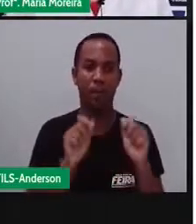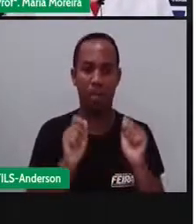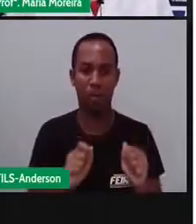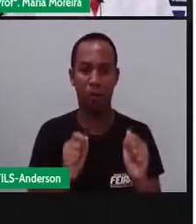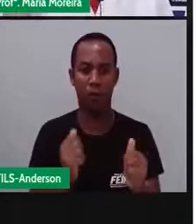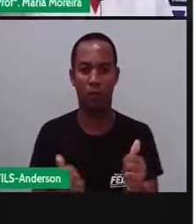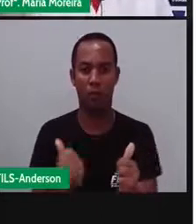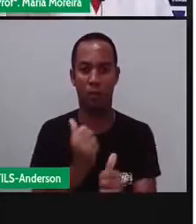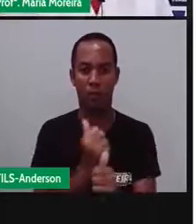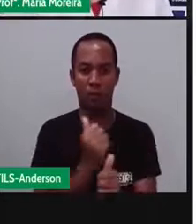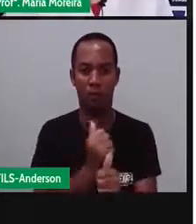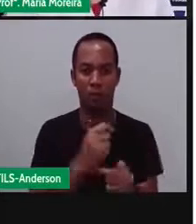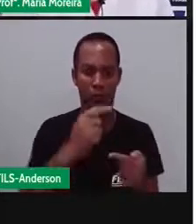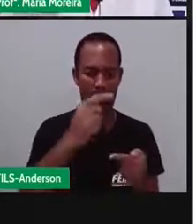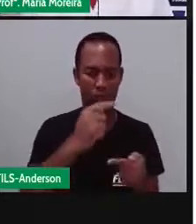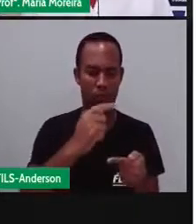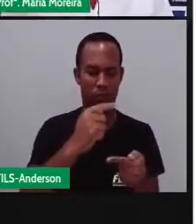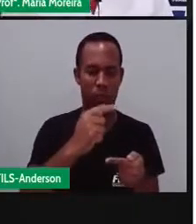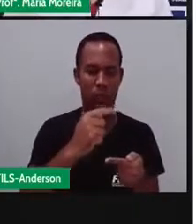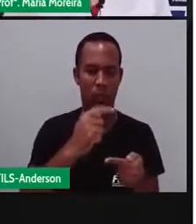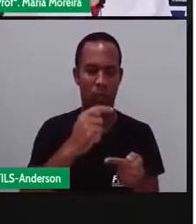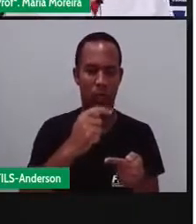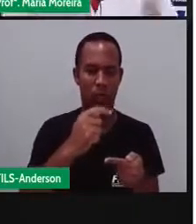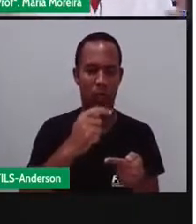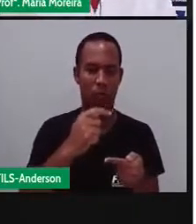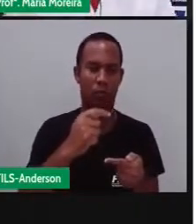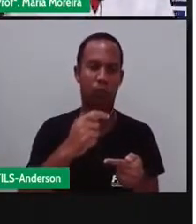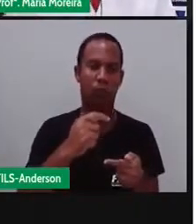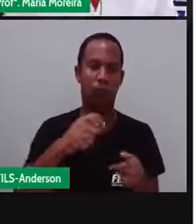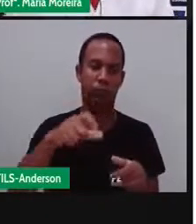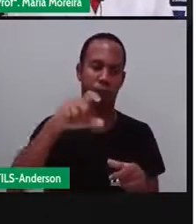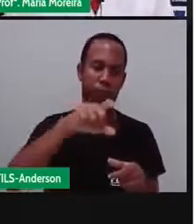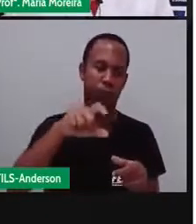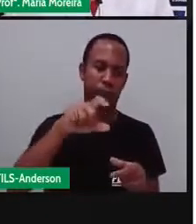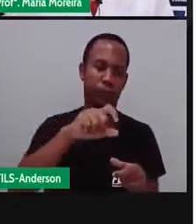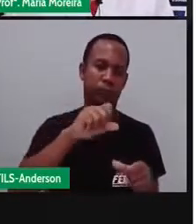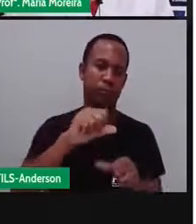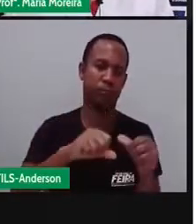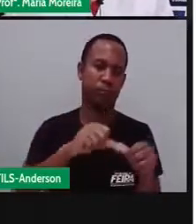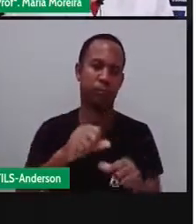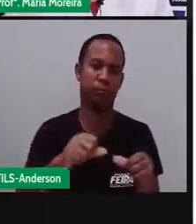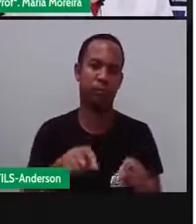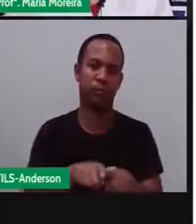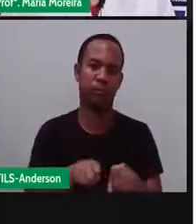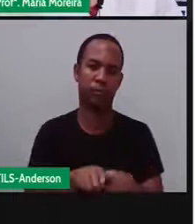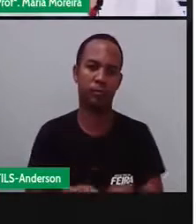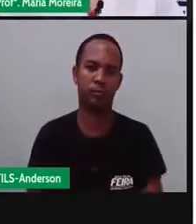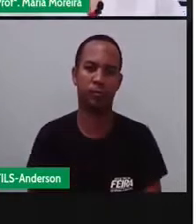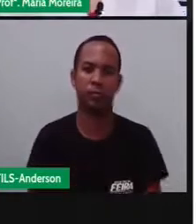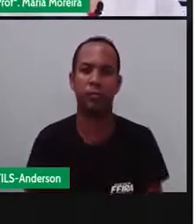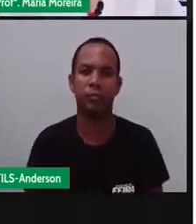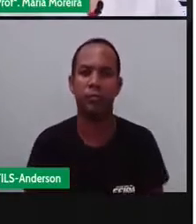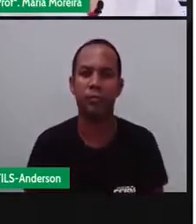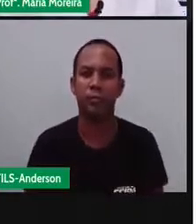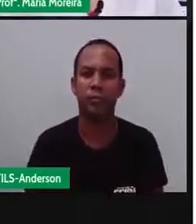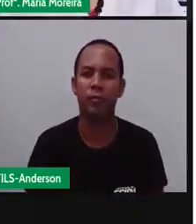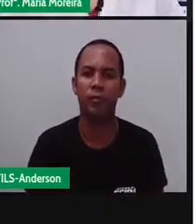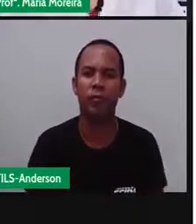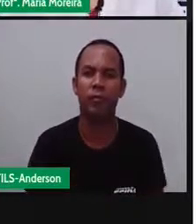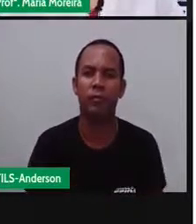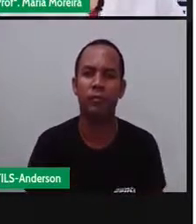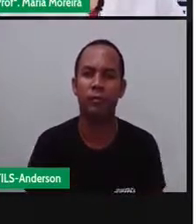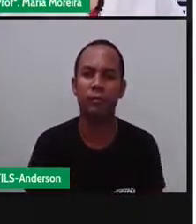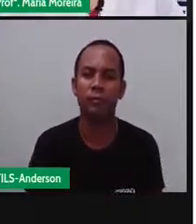leite de coco ou um leite zero lactose, um leite desnatado. Fica aí a critério de vocês, certo? Vamos